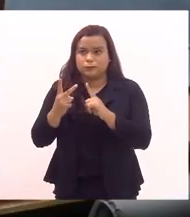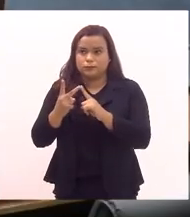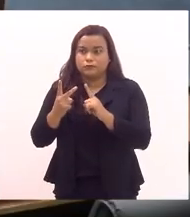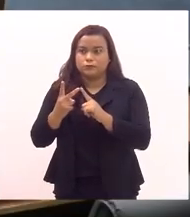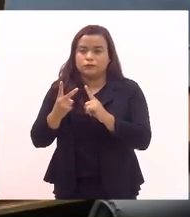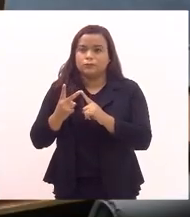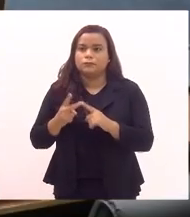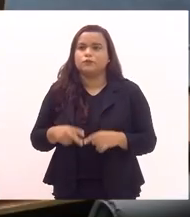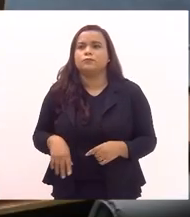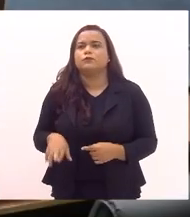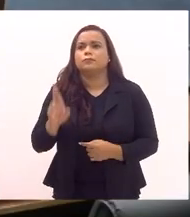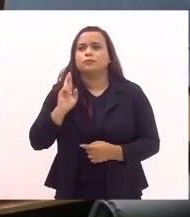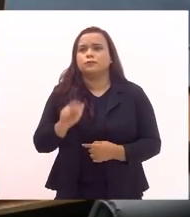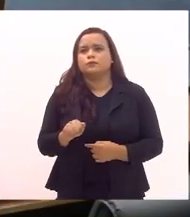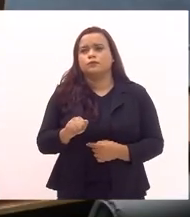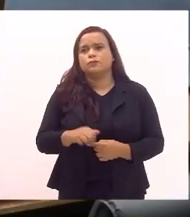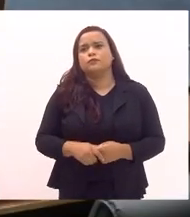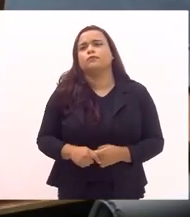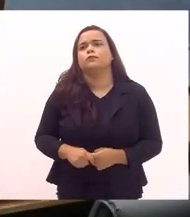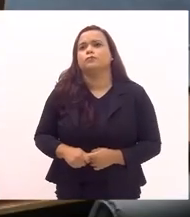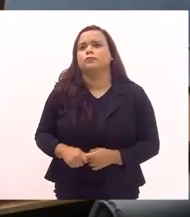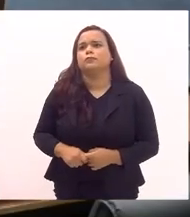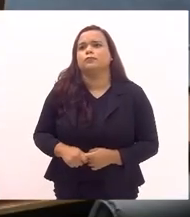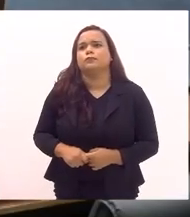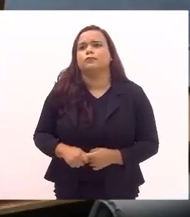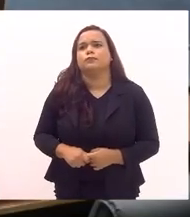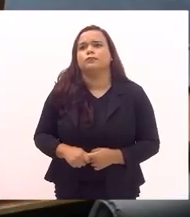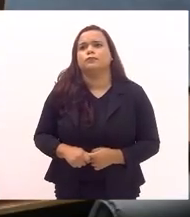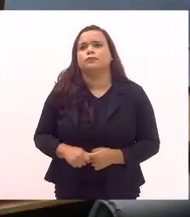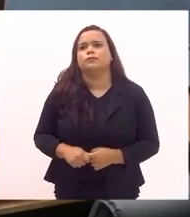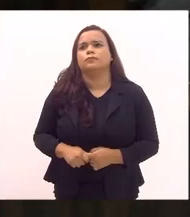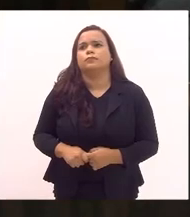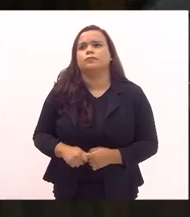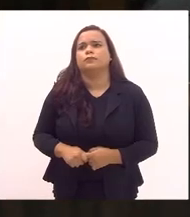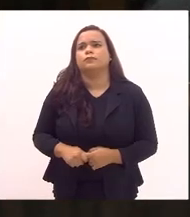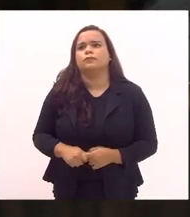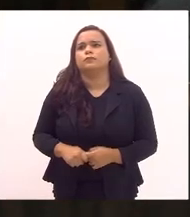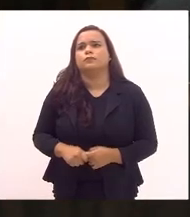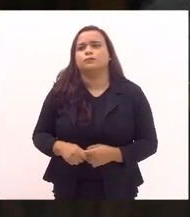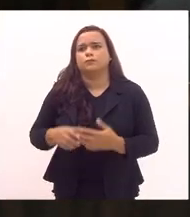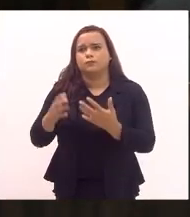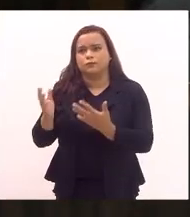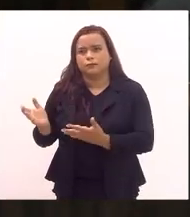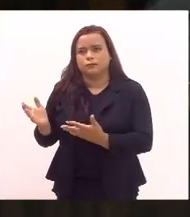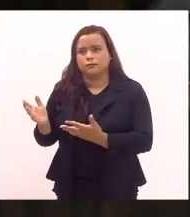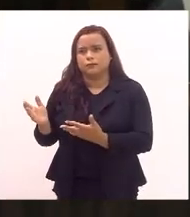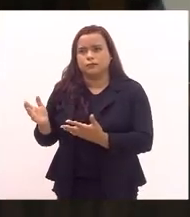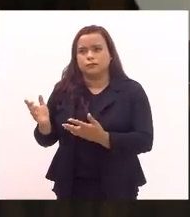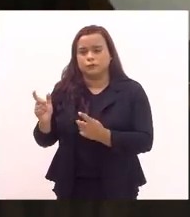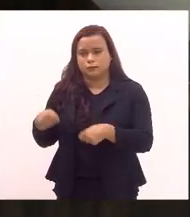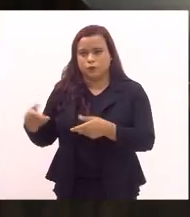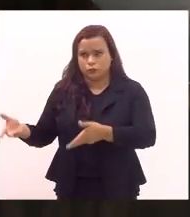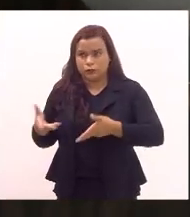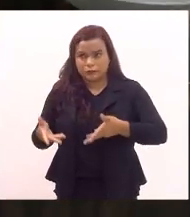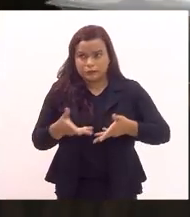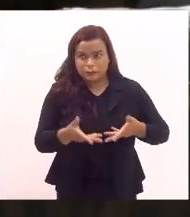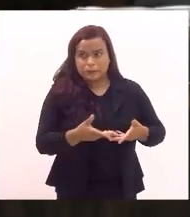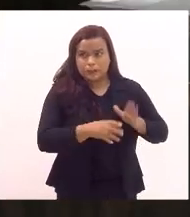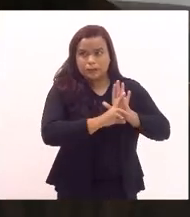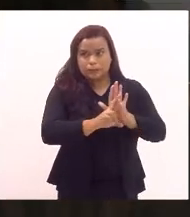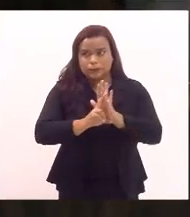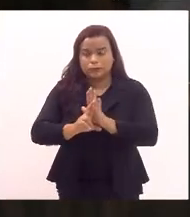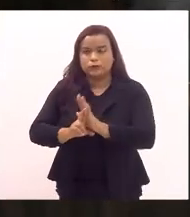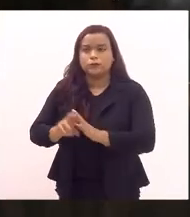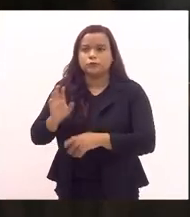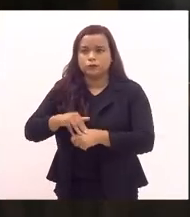o deputado Rodrigo Amorim Eu gostaria que você está em construção o dia que você faria se pudesse receber os representante eu vou fazer a